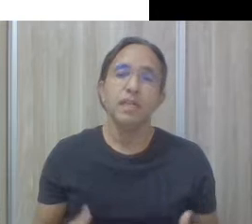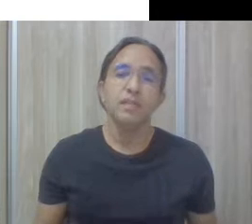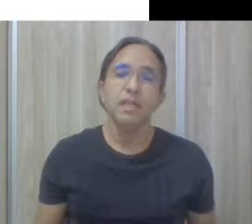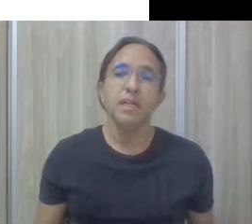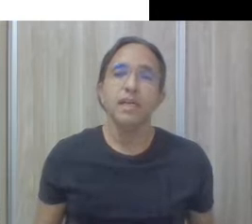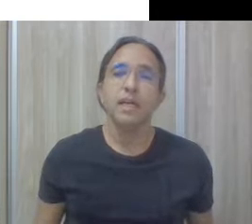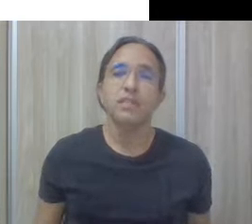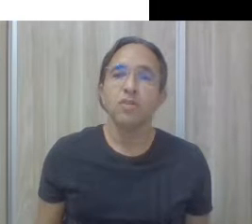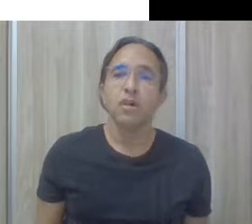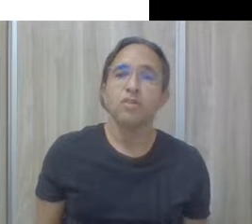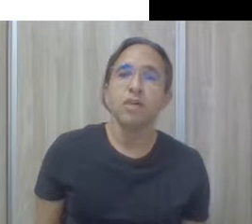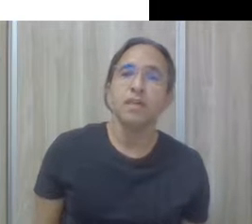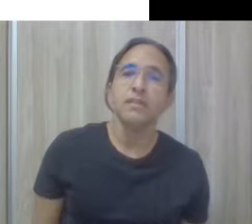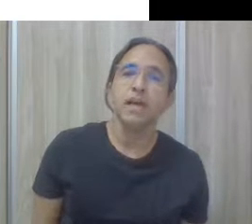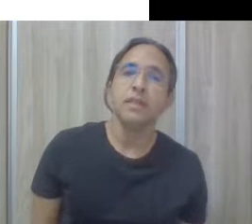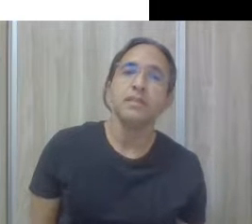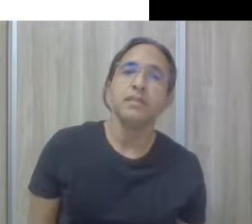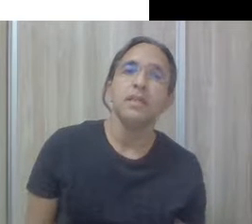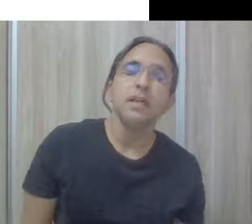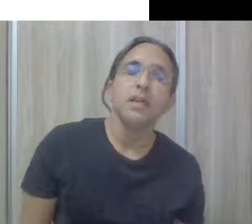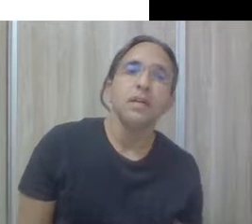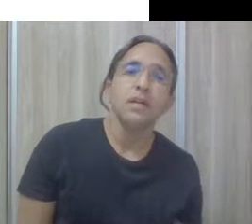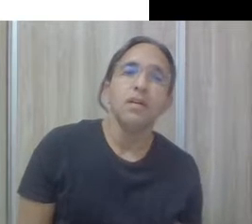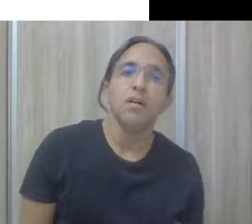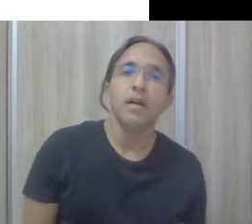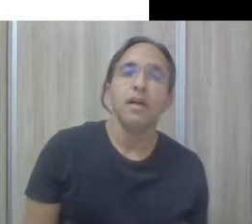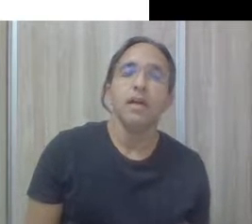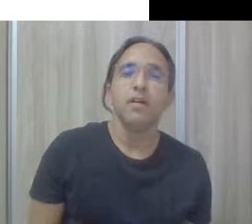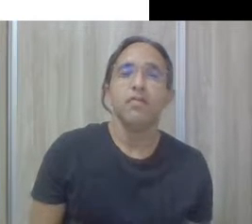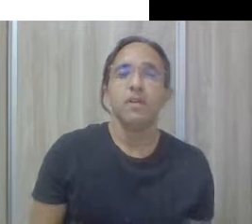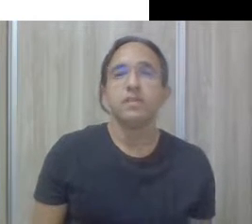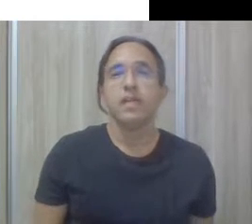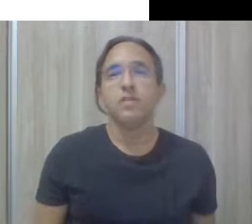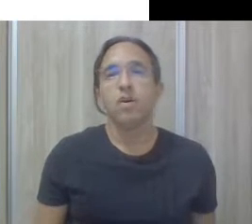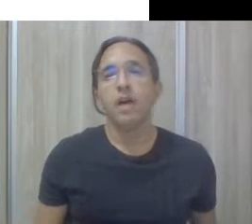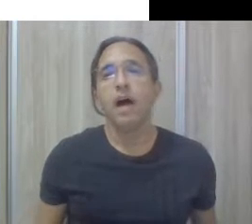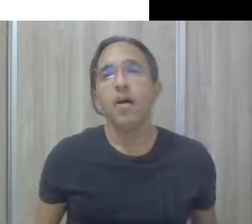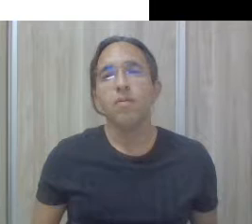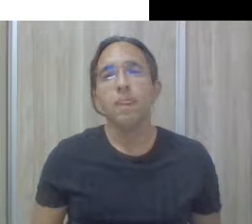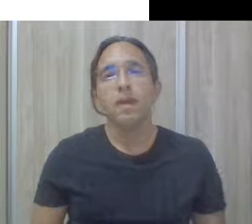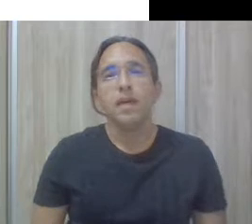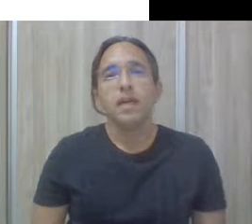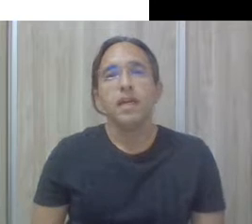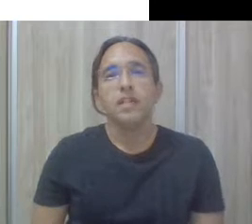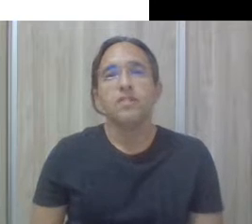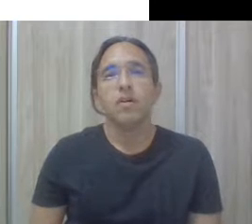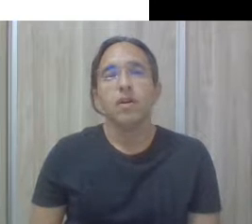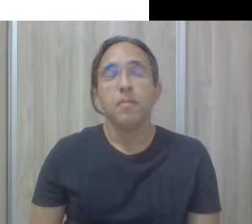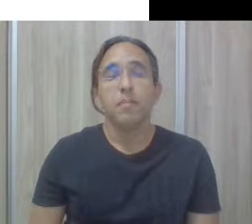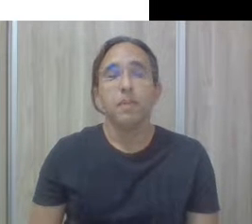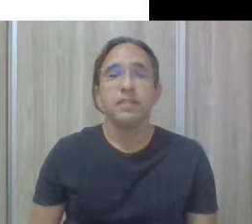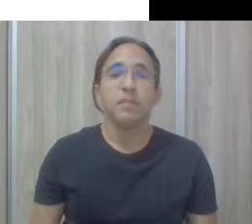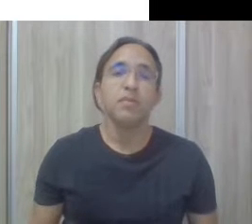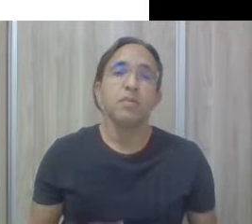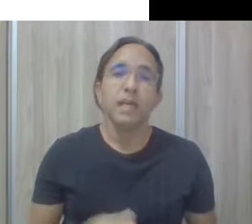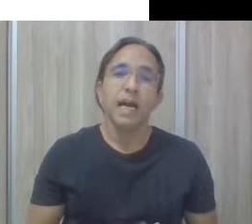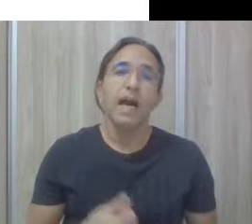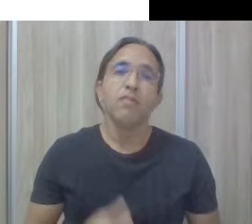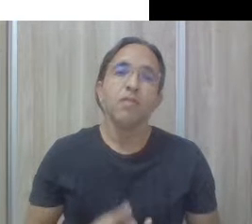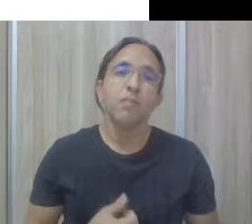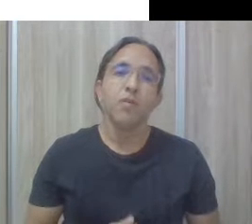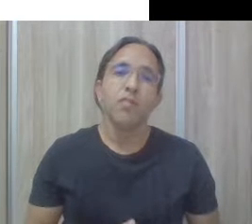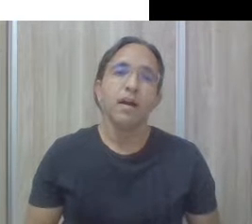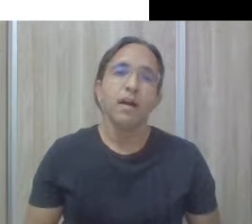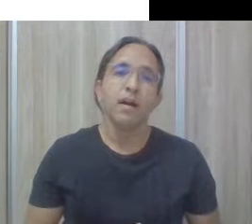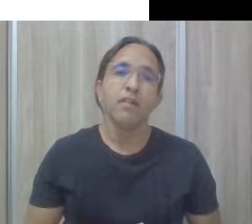da Sandrina, aquelas escolas oralizadas que era francês oral, que eles praticamente